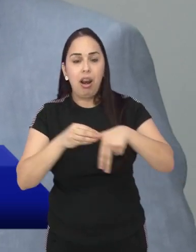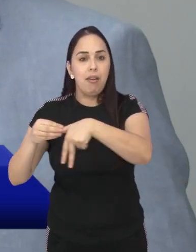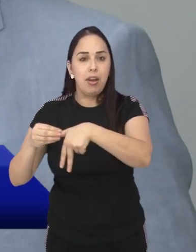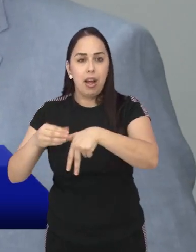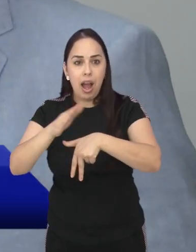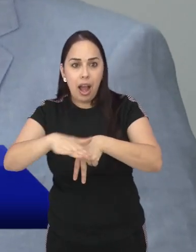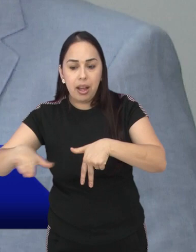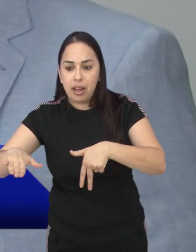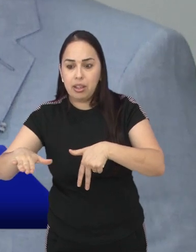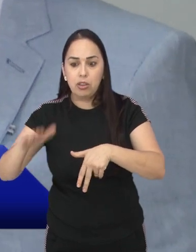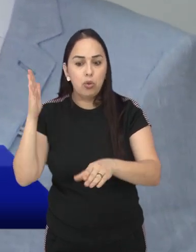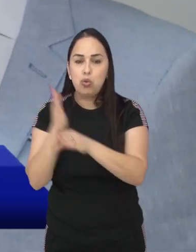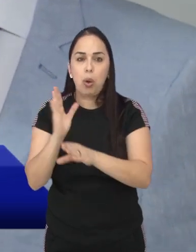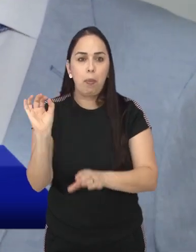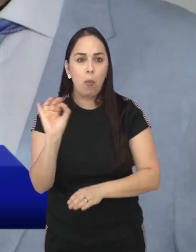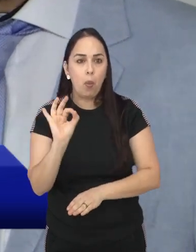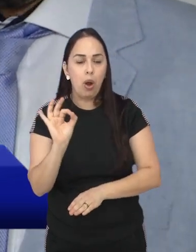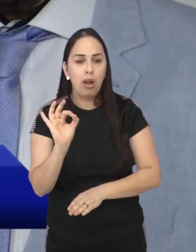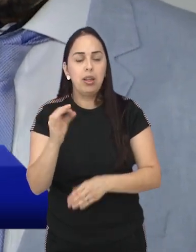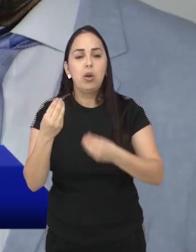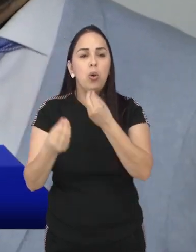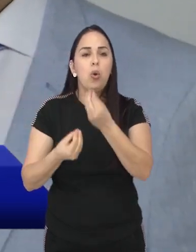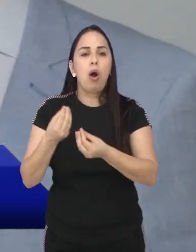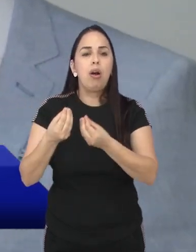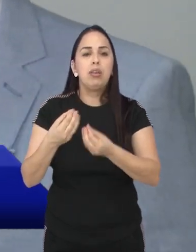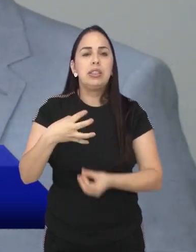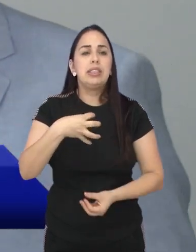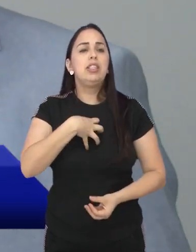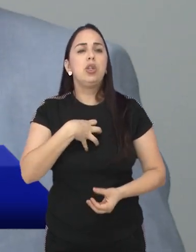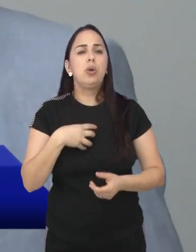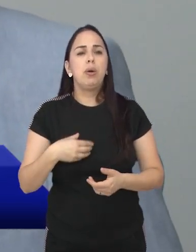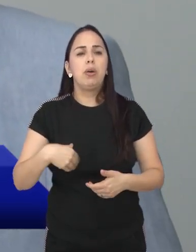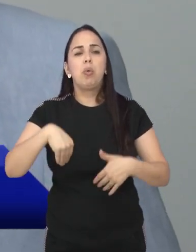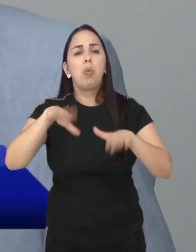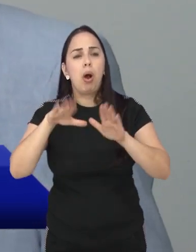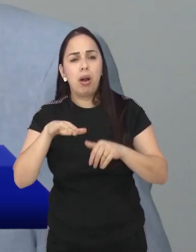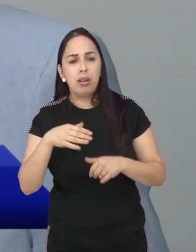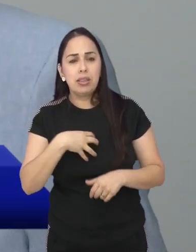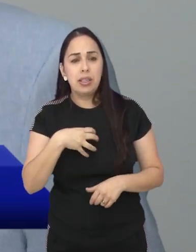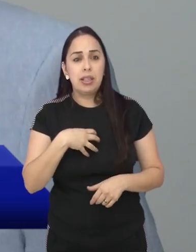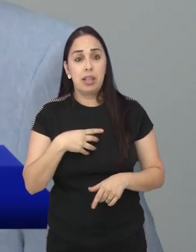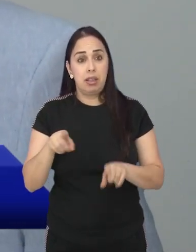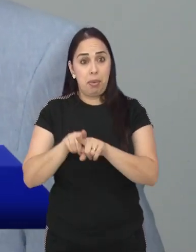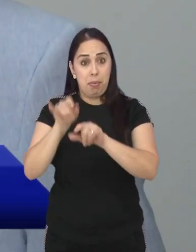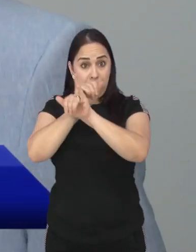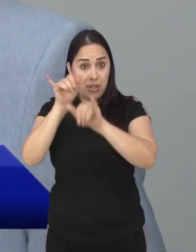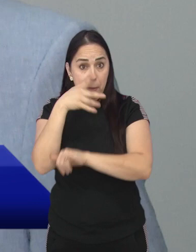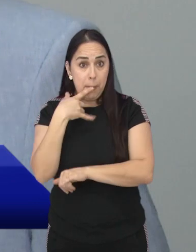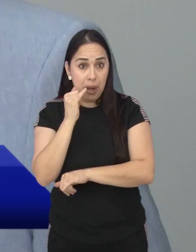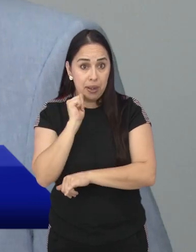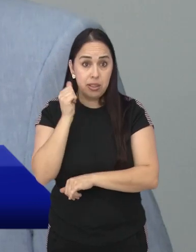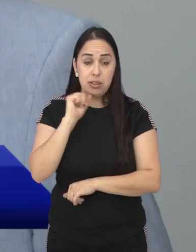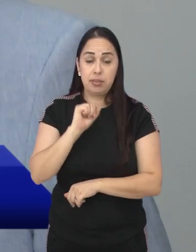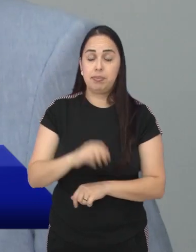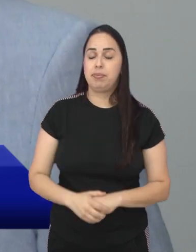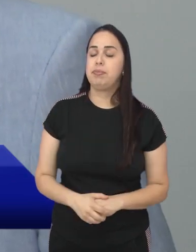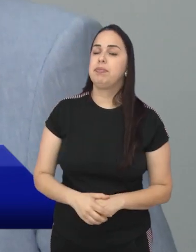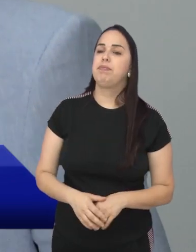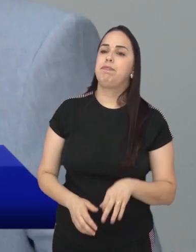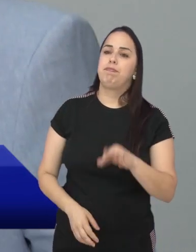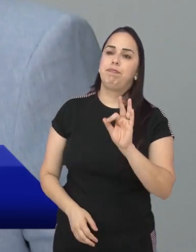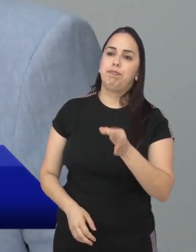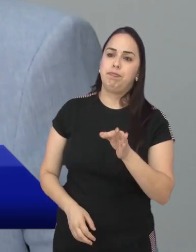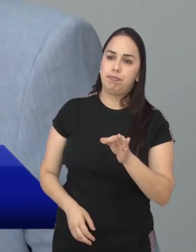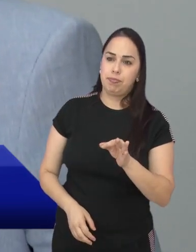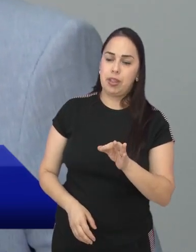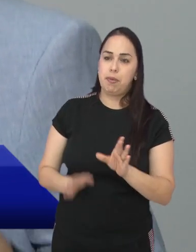no hospital ela não é detectada Quais são os principais sinais de alertas de alerta para pais e responsáveis perfeito